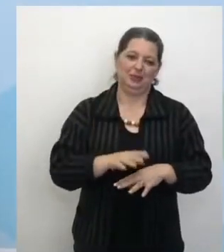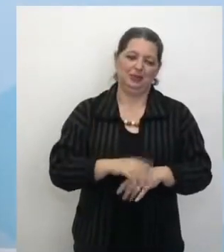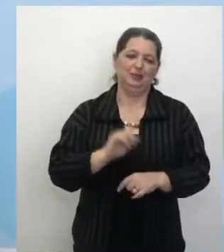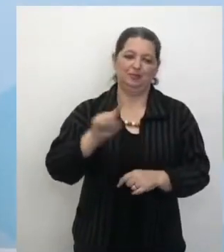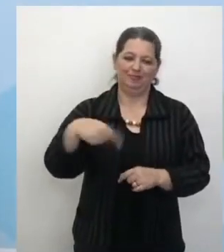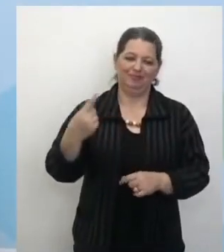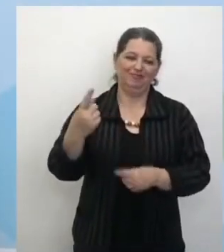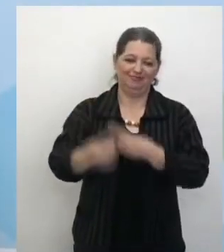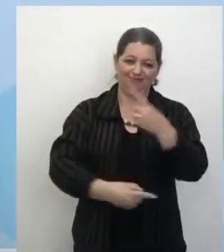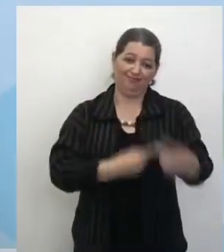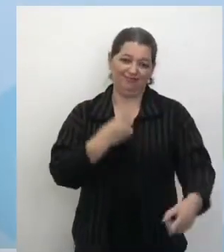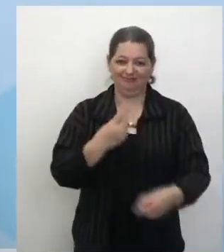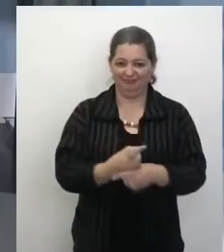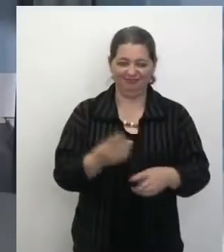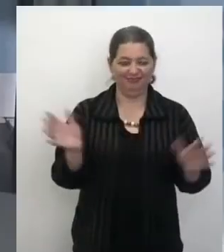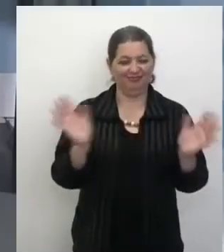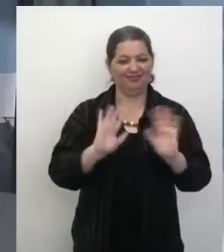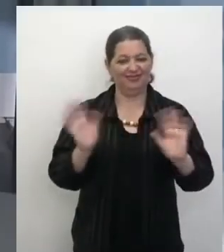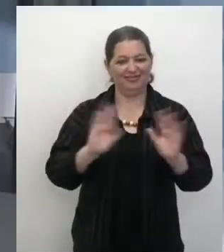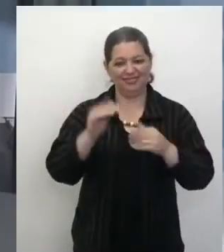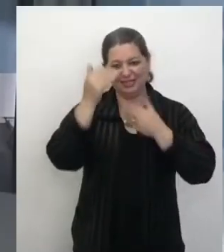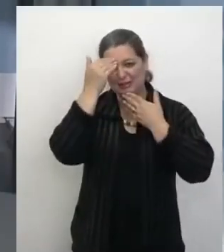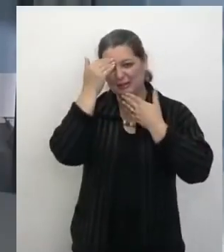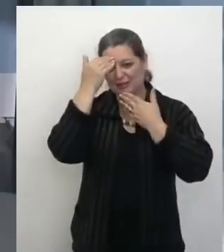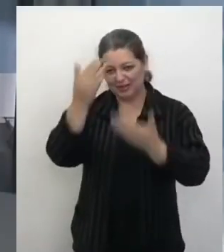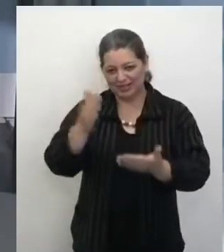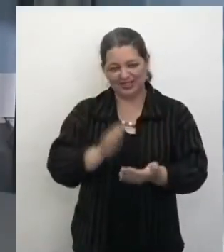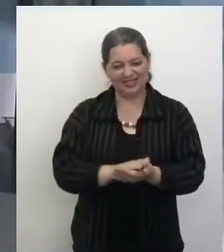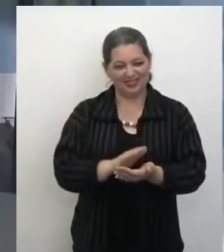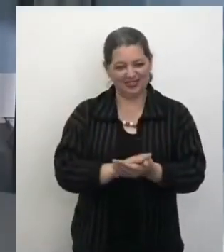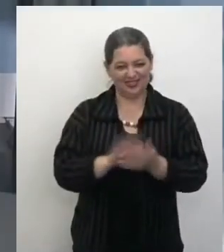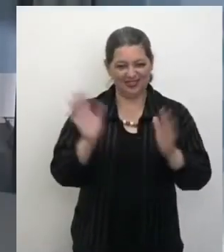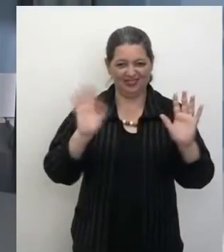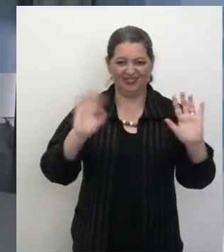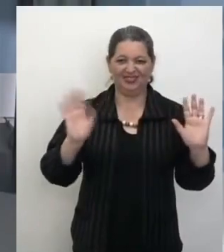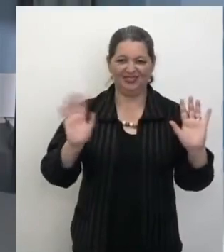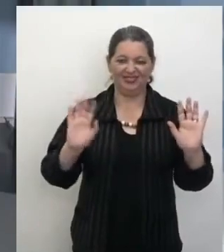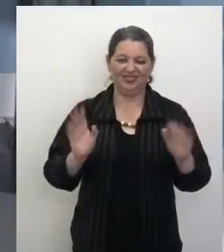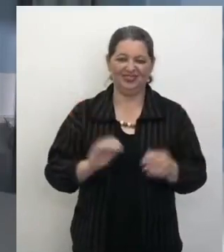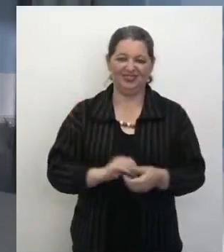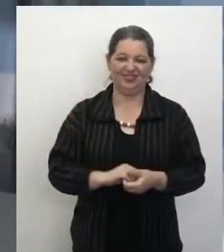E a gente se vê numa próxima aula. Tchau, tchau. Obrigada pelos parabéns. Tchau, tchau.